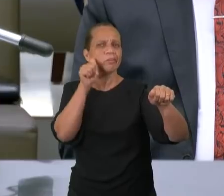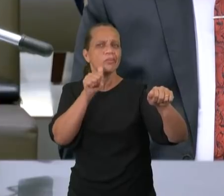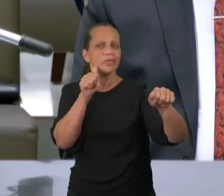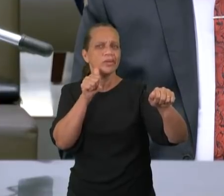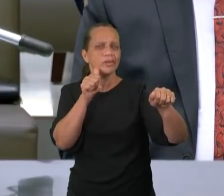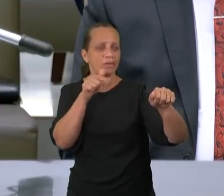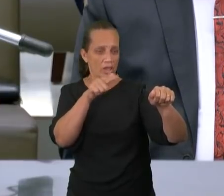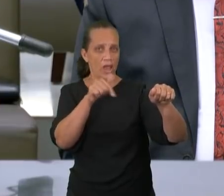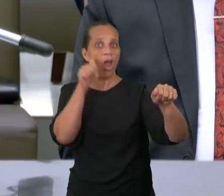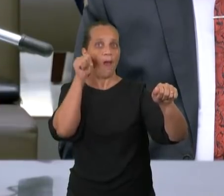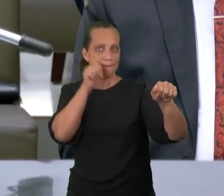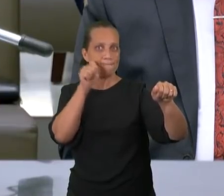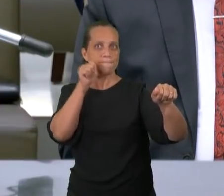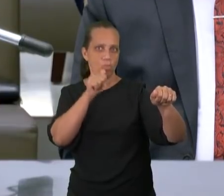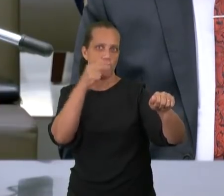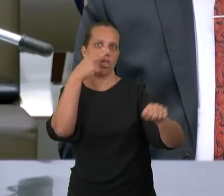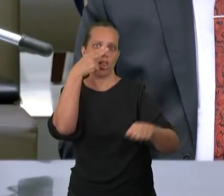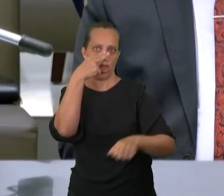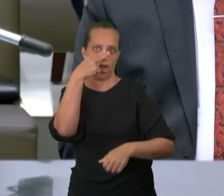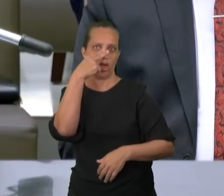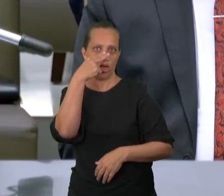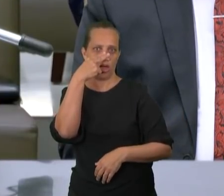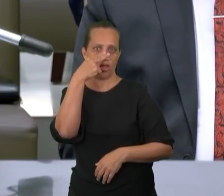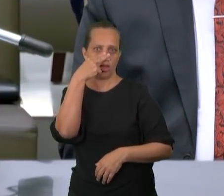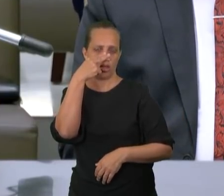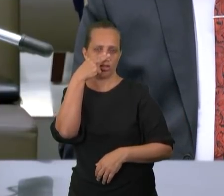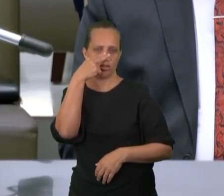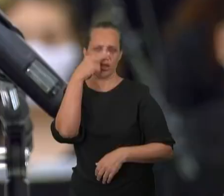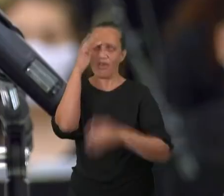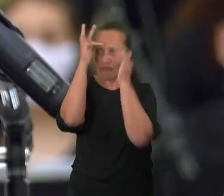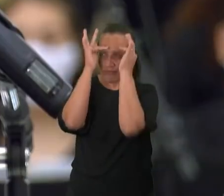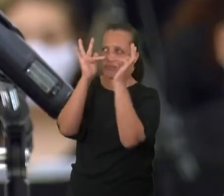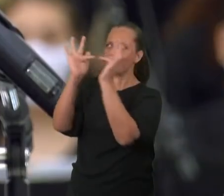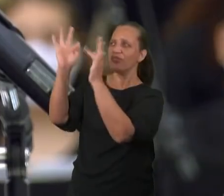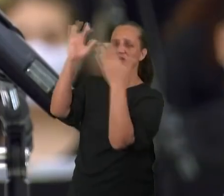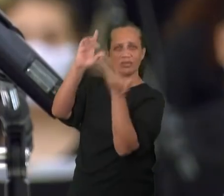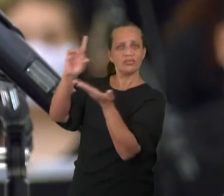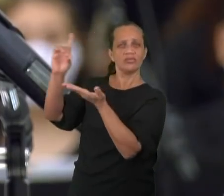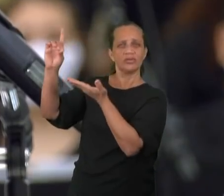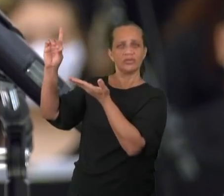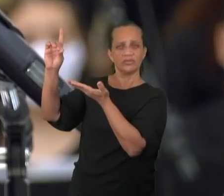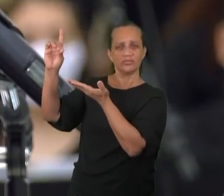Uma mulher crente, fiel a Deus.